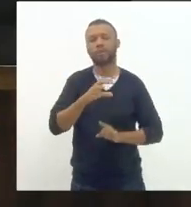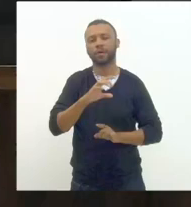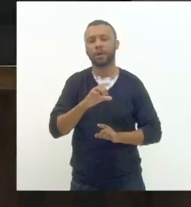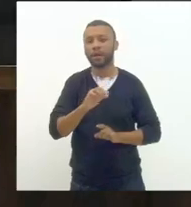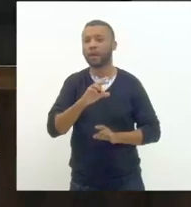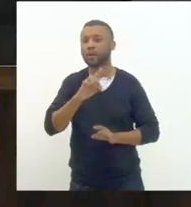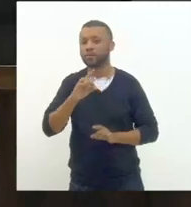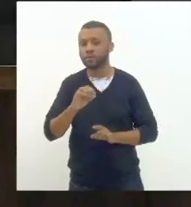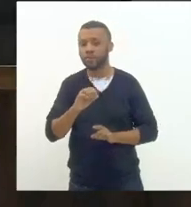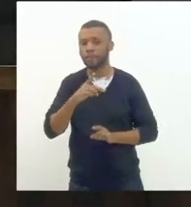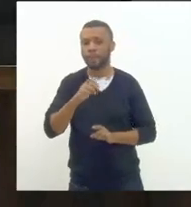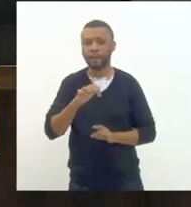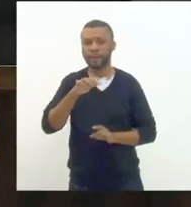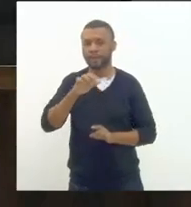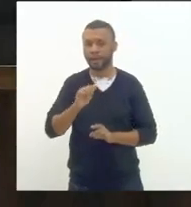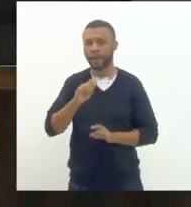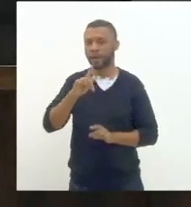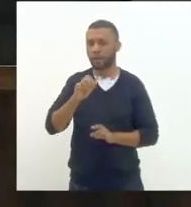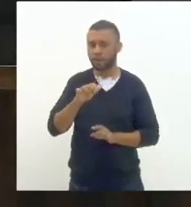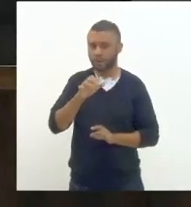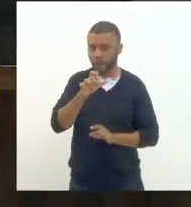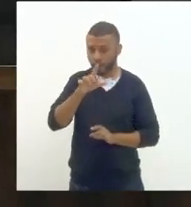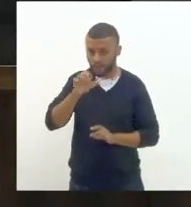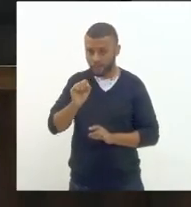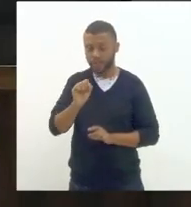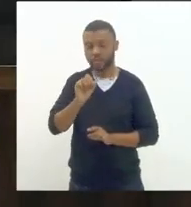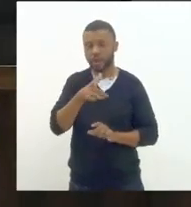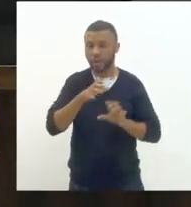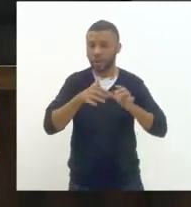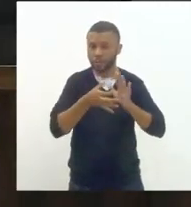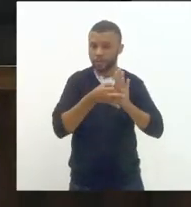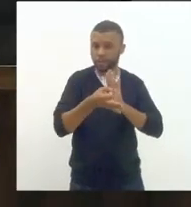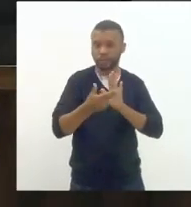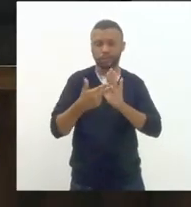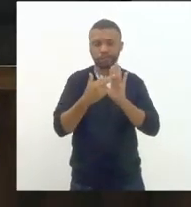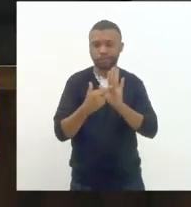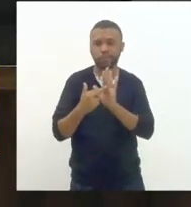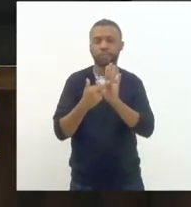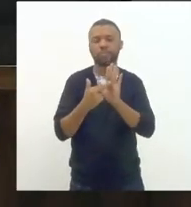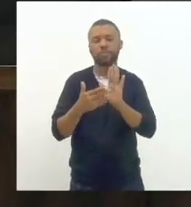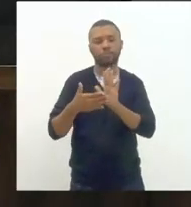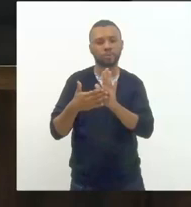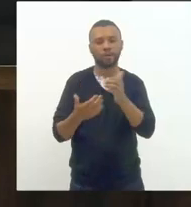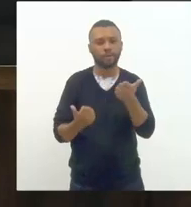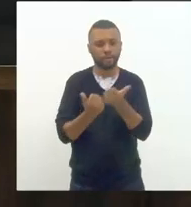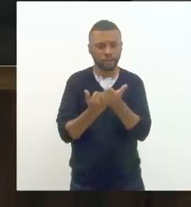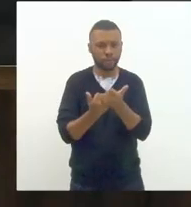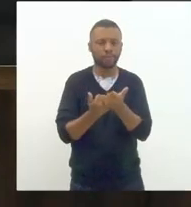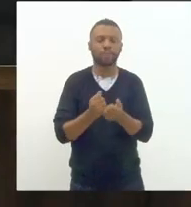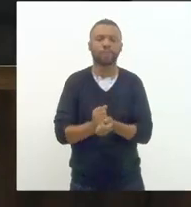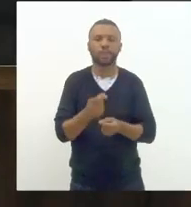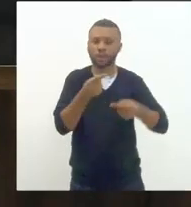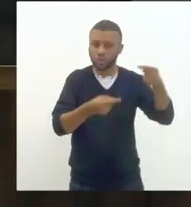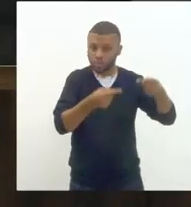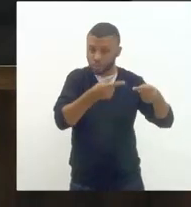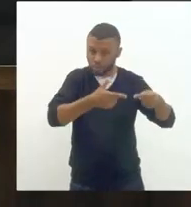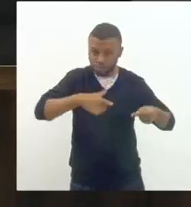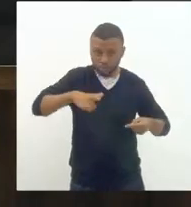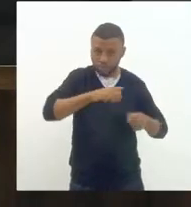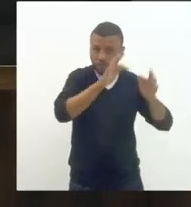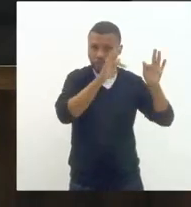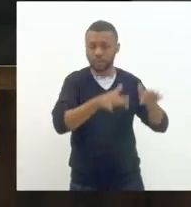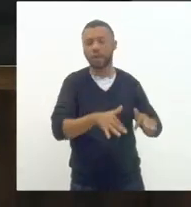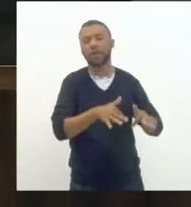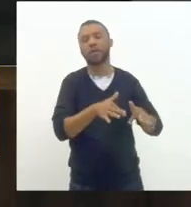Gonçalves. Parecida à Comissão de Normas Internas e Proposições Externas, favorável, relator Rosenberg Reis. Em discussão, não havendo que queira discutir,